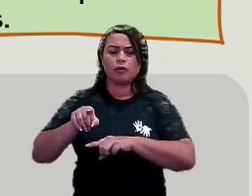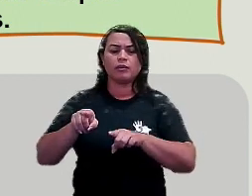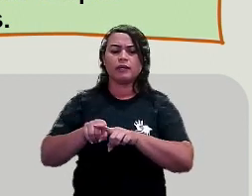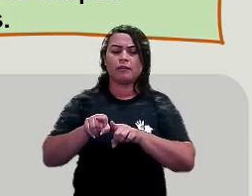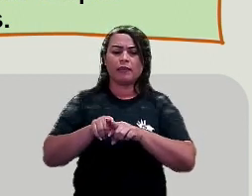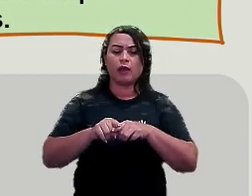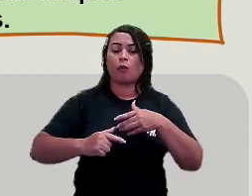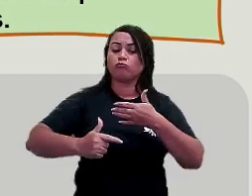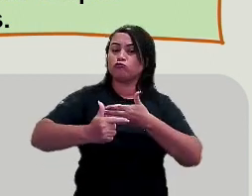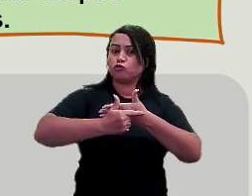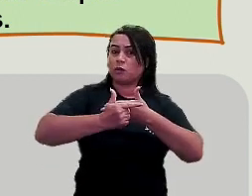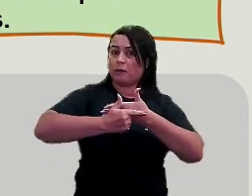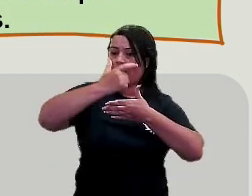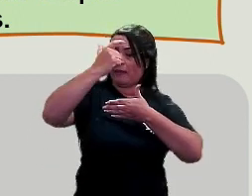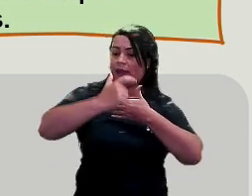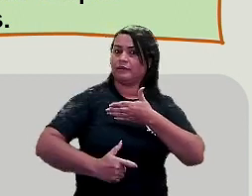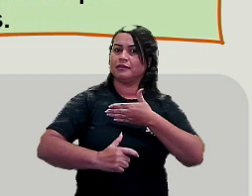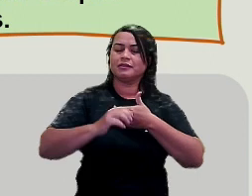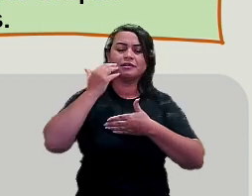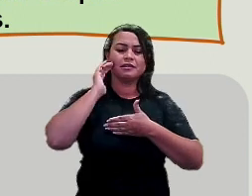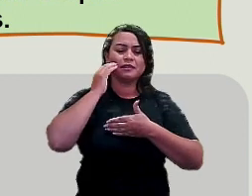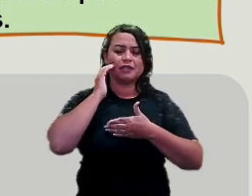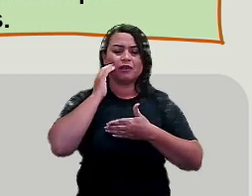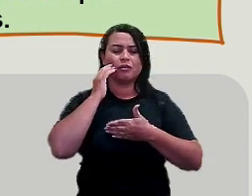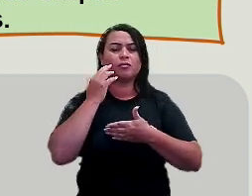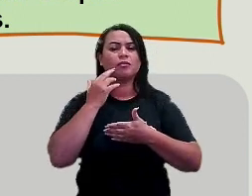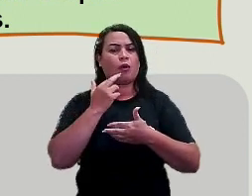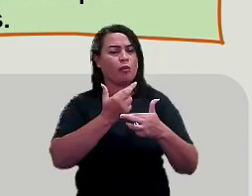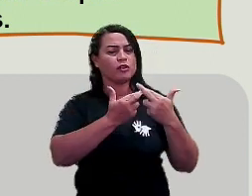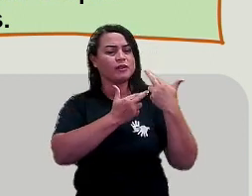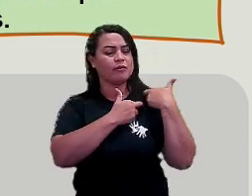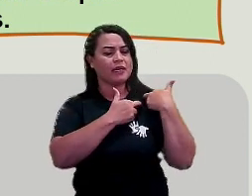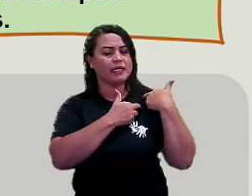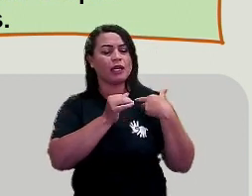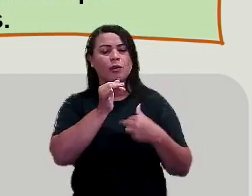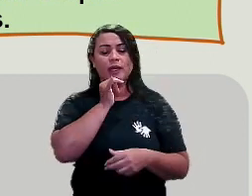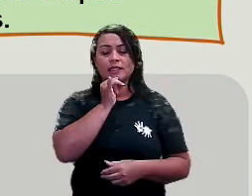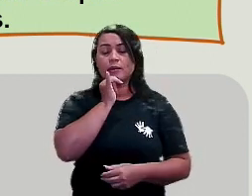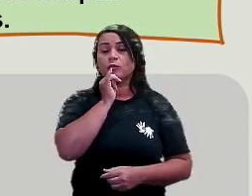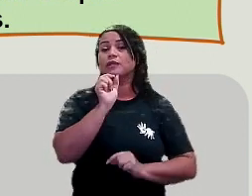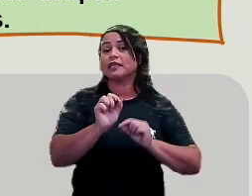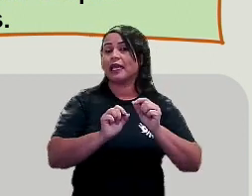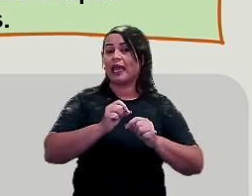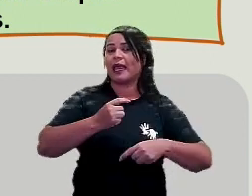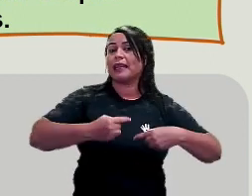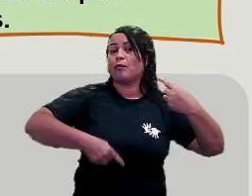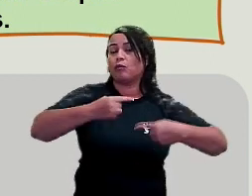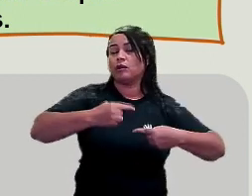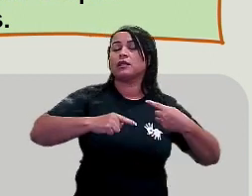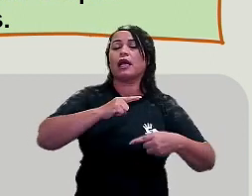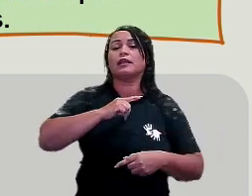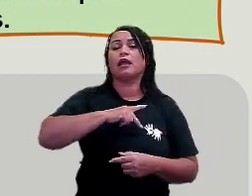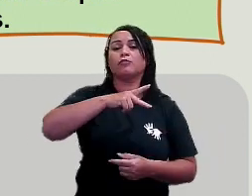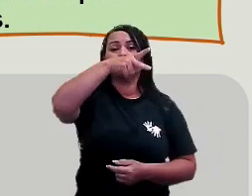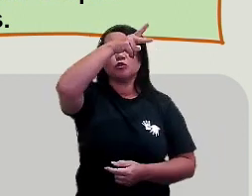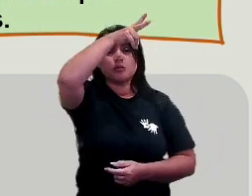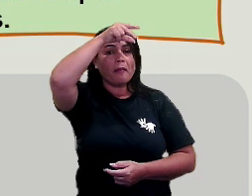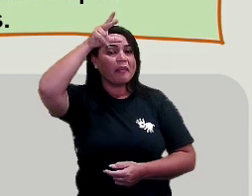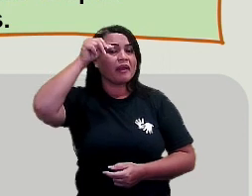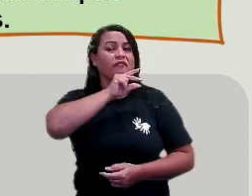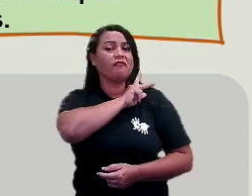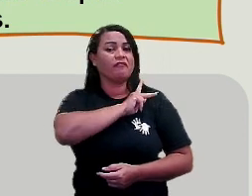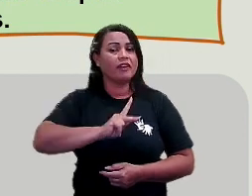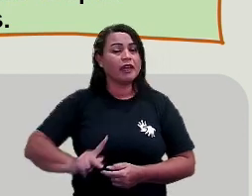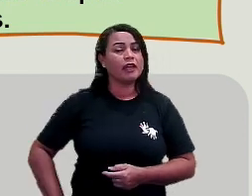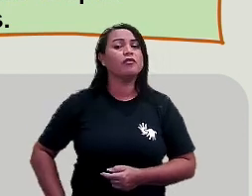papéis assumidos. Vamos trazer agora aqui o exemplo da política. Temos o prefeito, o vereador e ali é